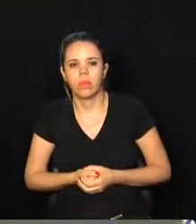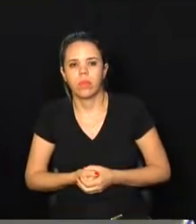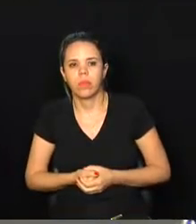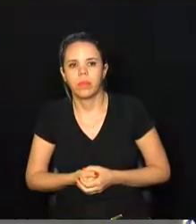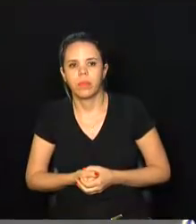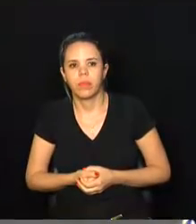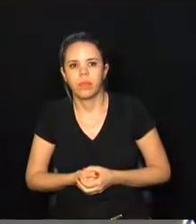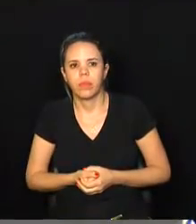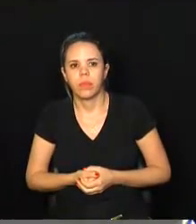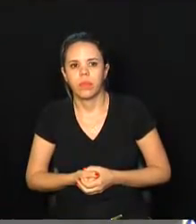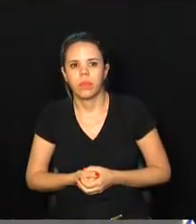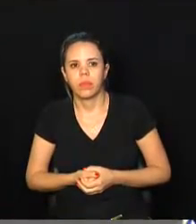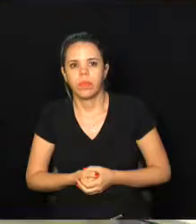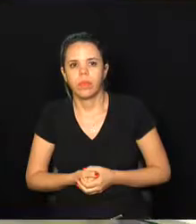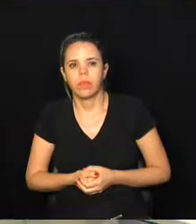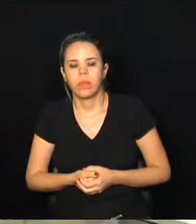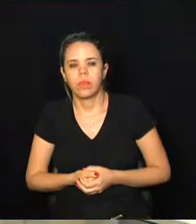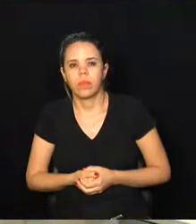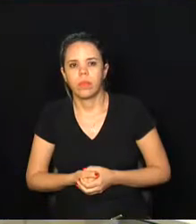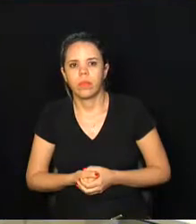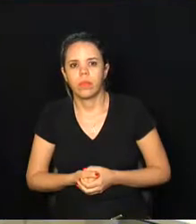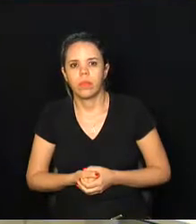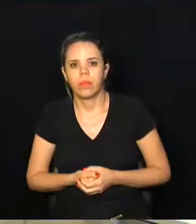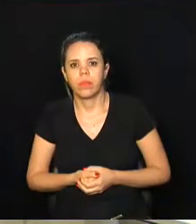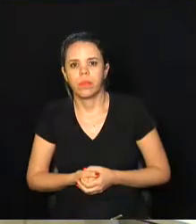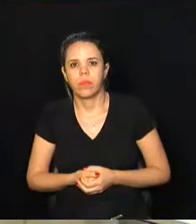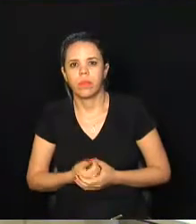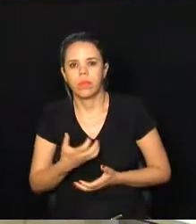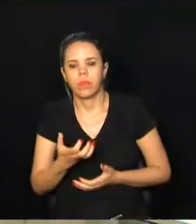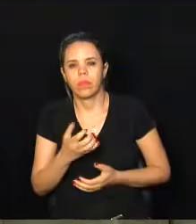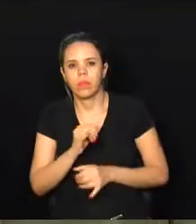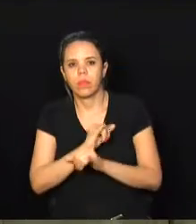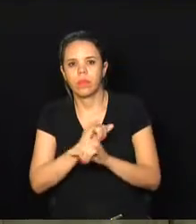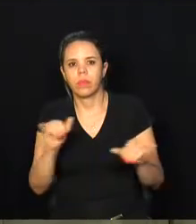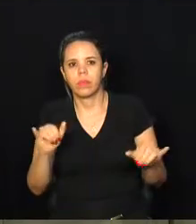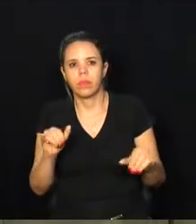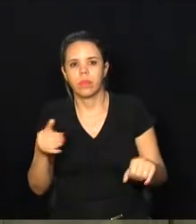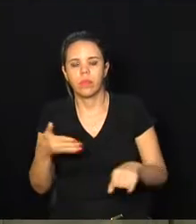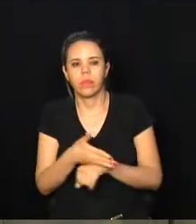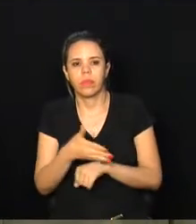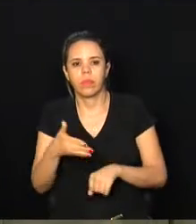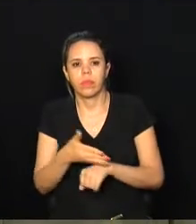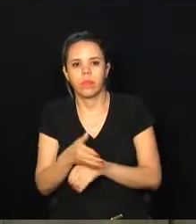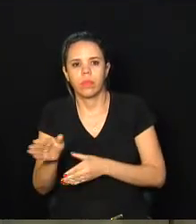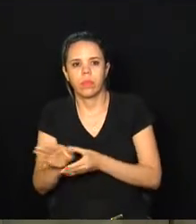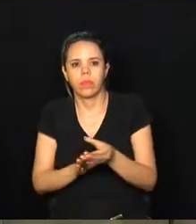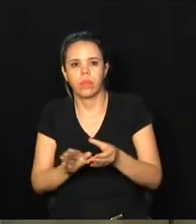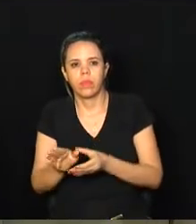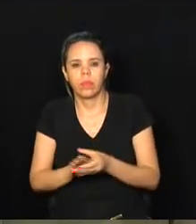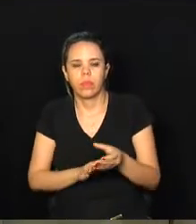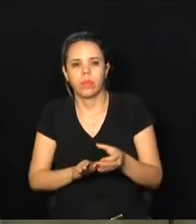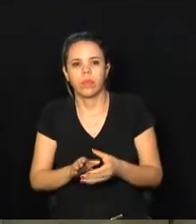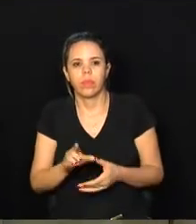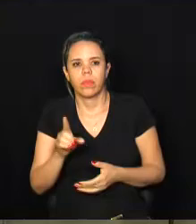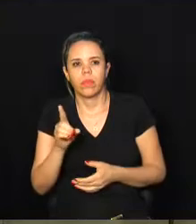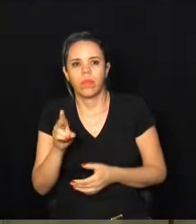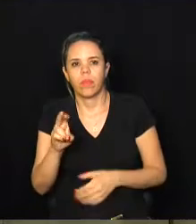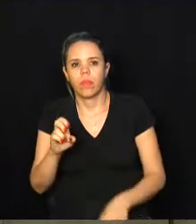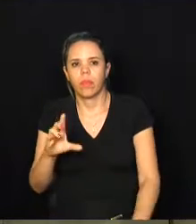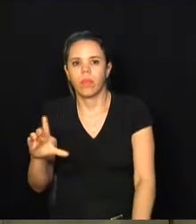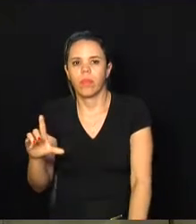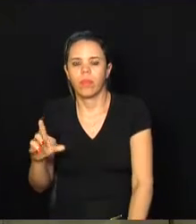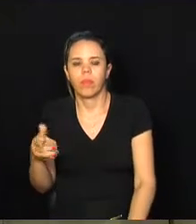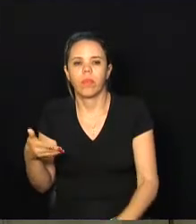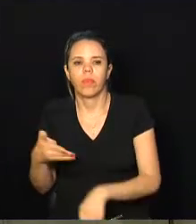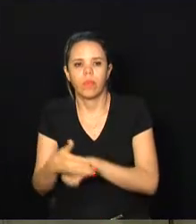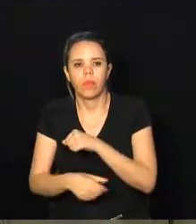Está funcionando, né? Tá. Eu queria avisar que eu faço parte, eu sou conselheira do CAL também. Entrei